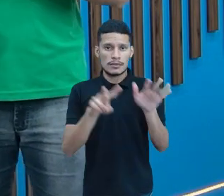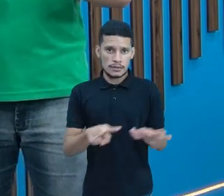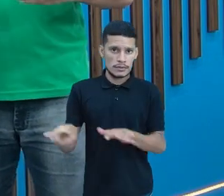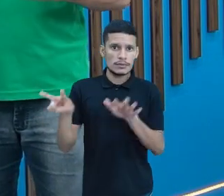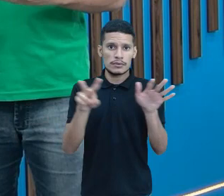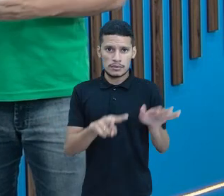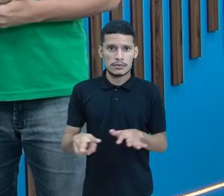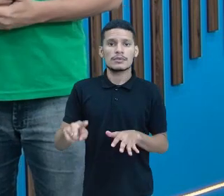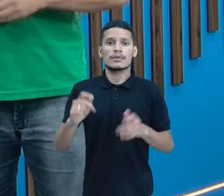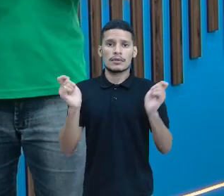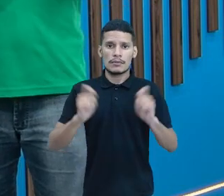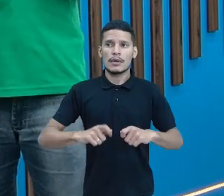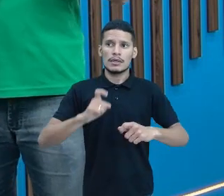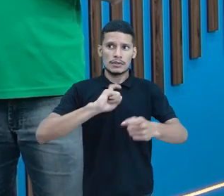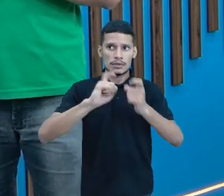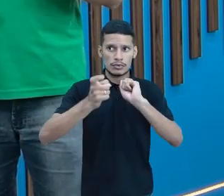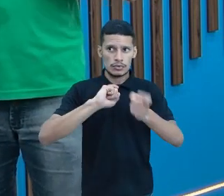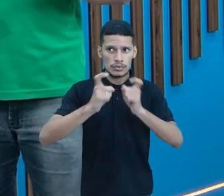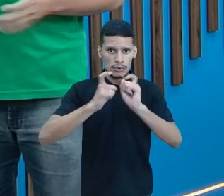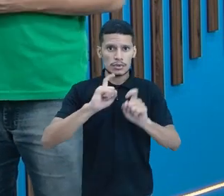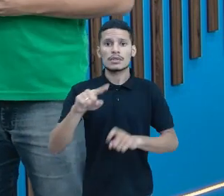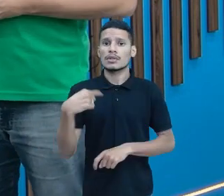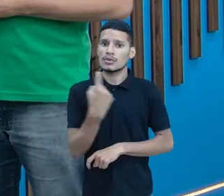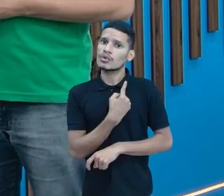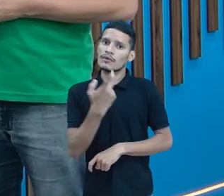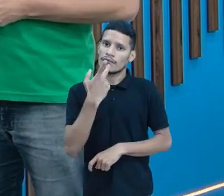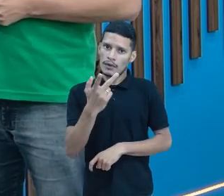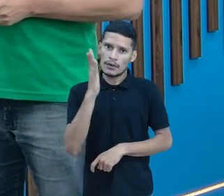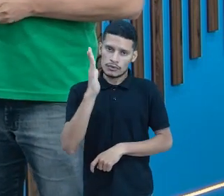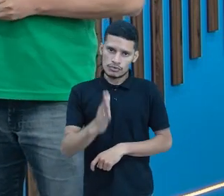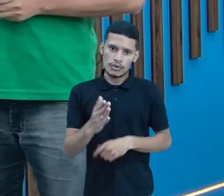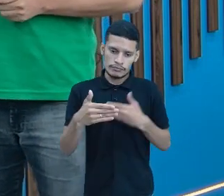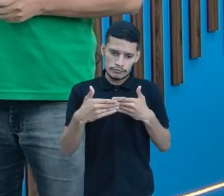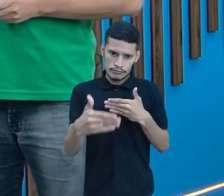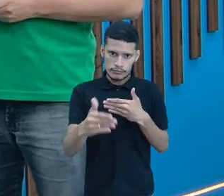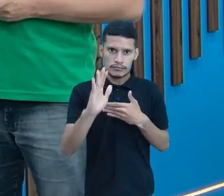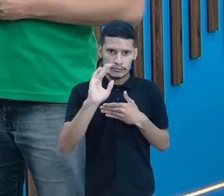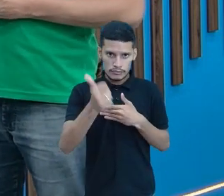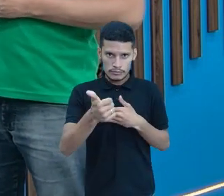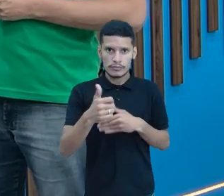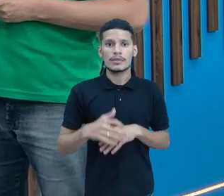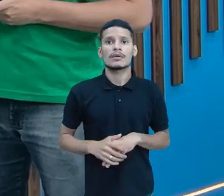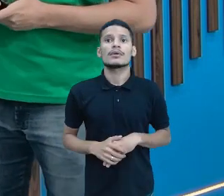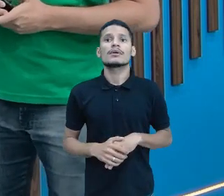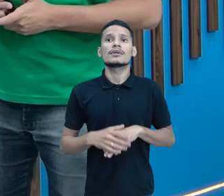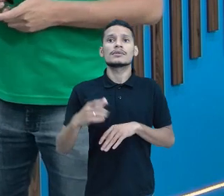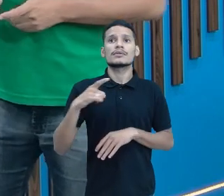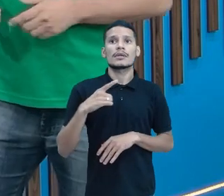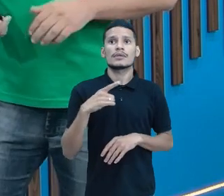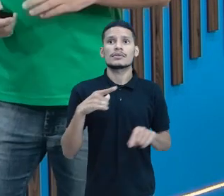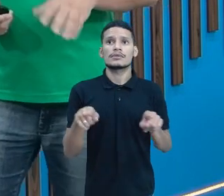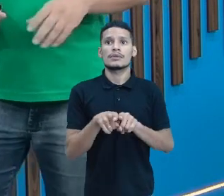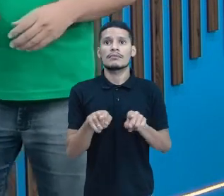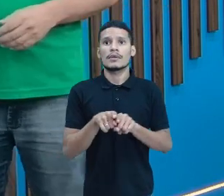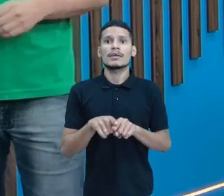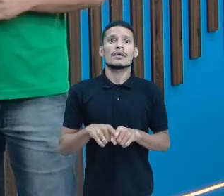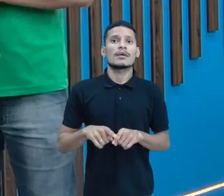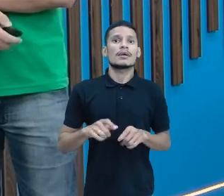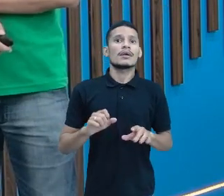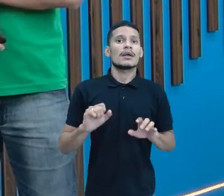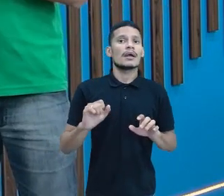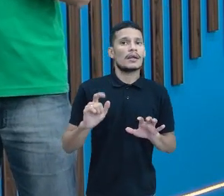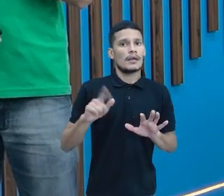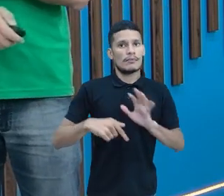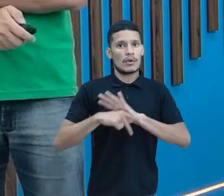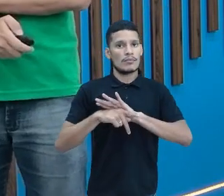aí é discutida, mas a gente vai falar um pouco mais sobre isso depois. A garantia, né, eu coloquei 2 vezes aí, está viajando, o professor está